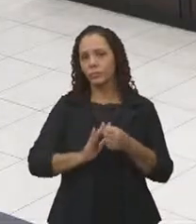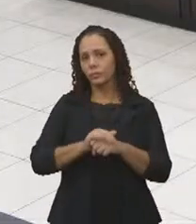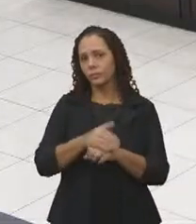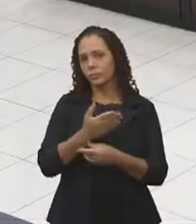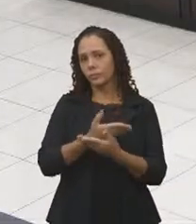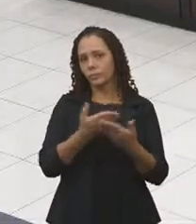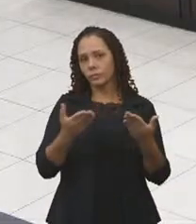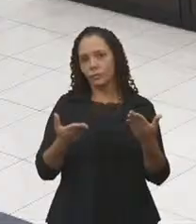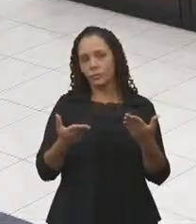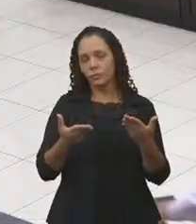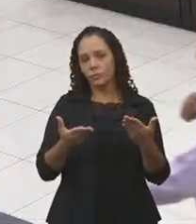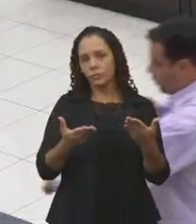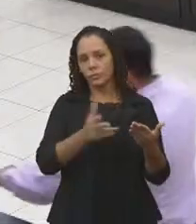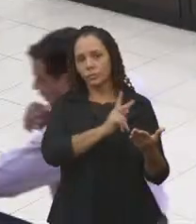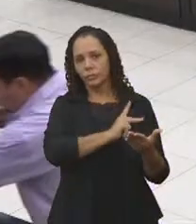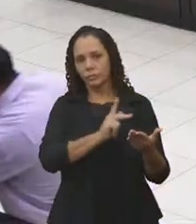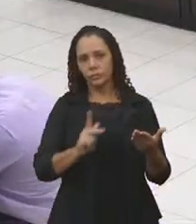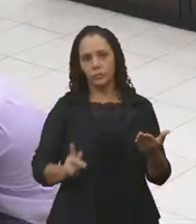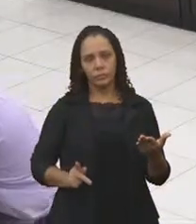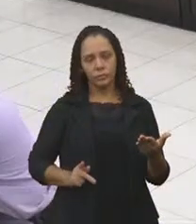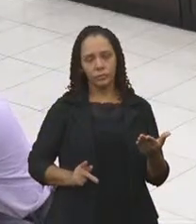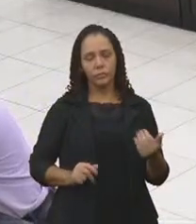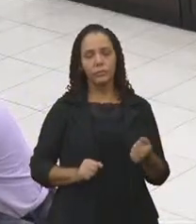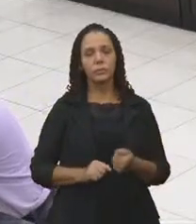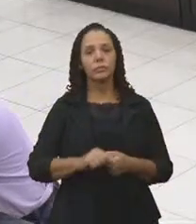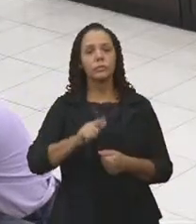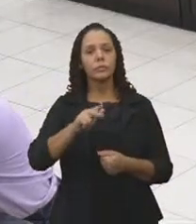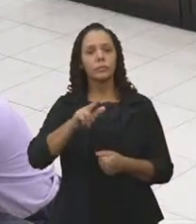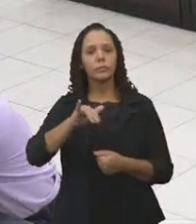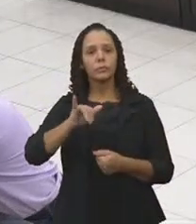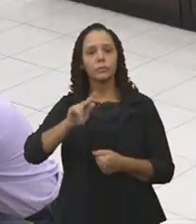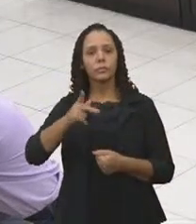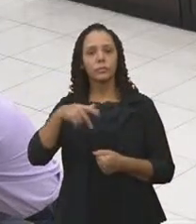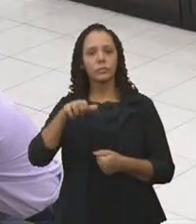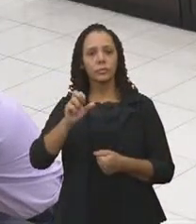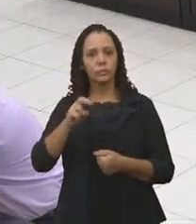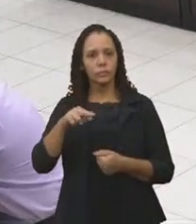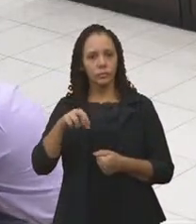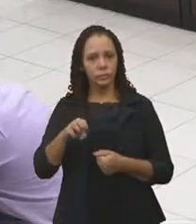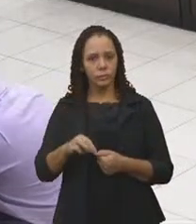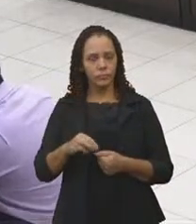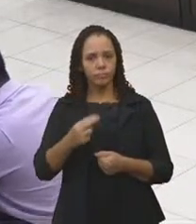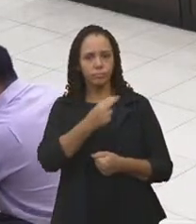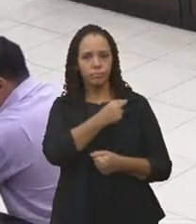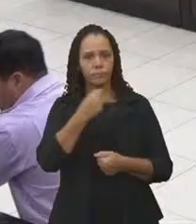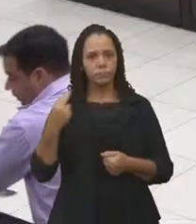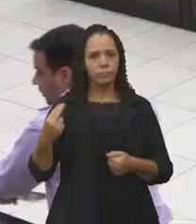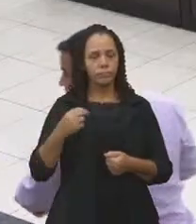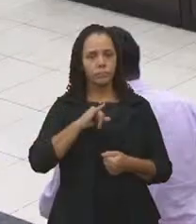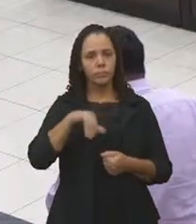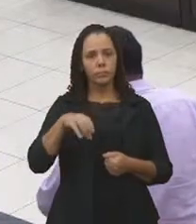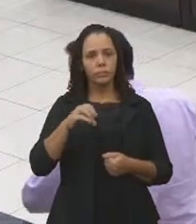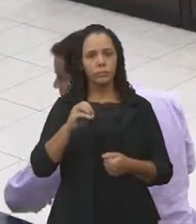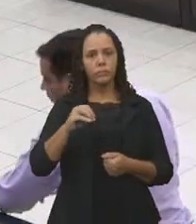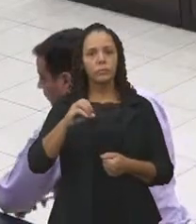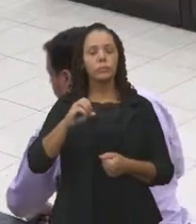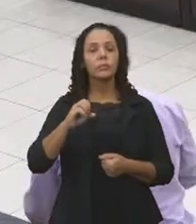noite, presidente, boa noite, Guilherme. Eu sou José Almeida da Silva, eu sou um cidadão de